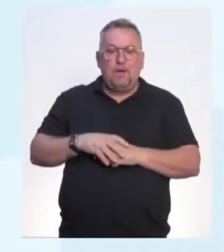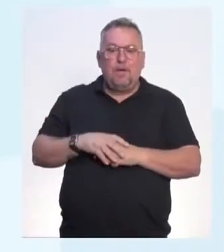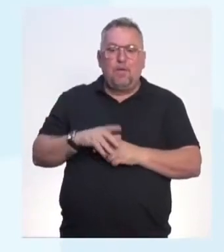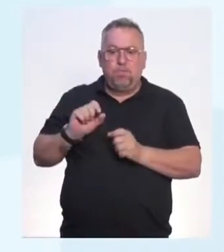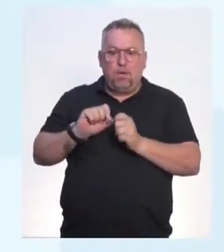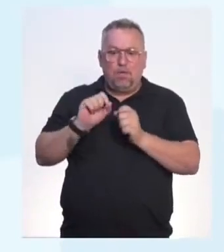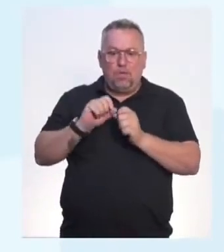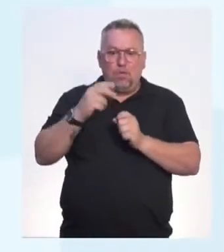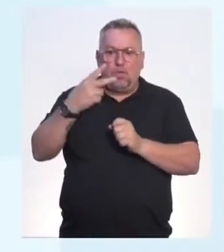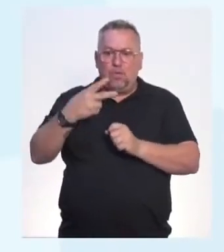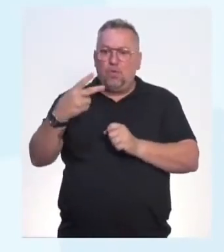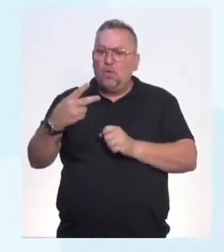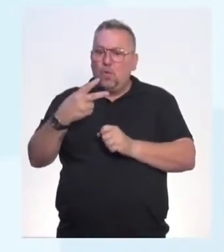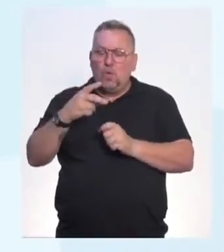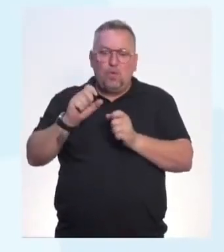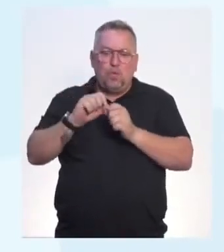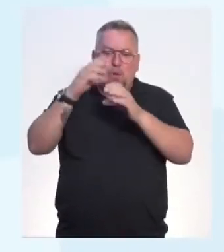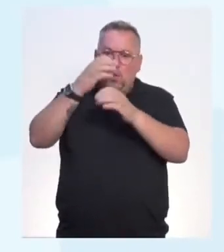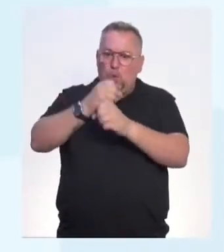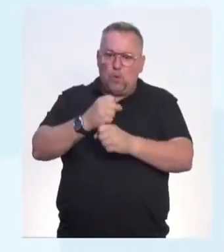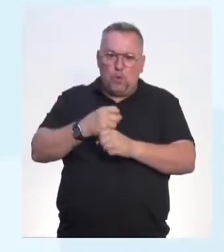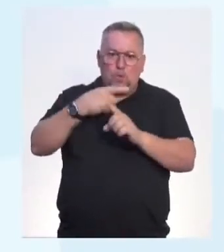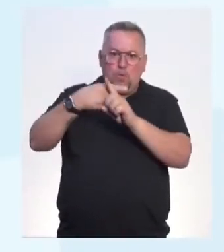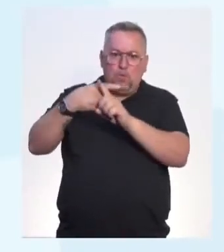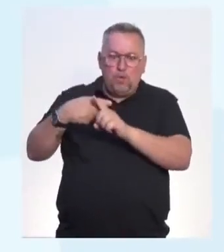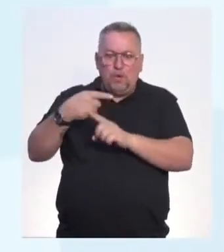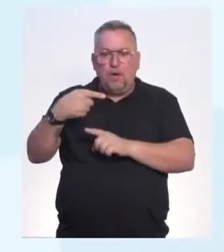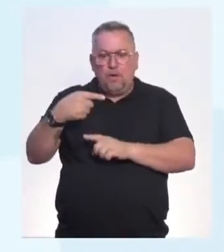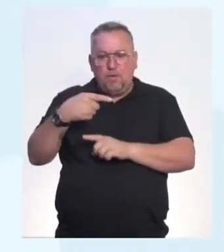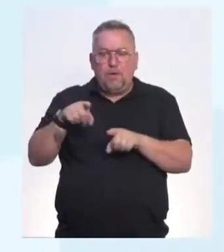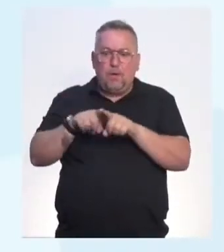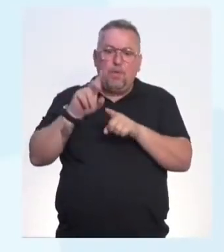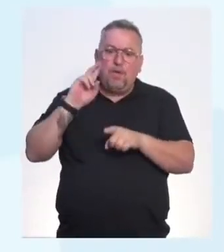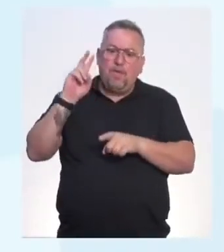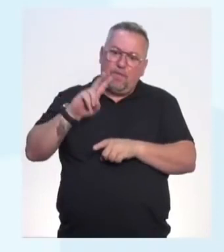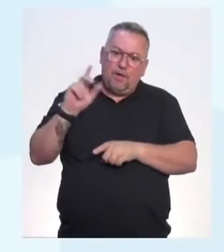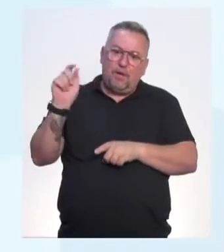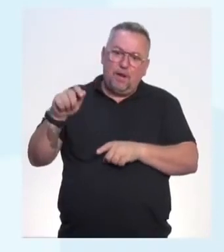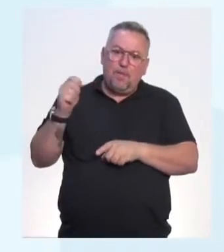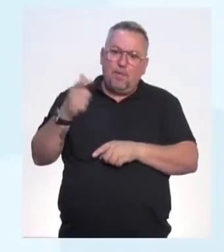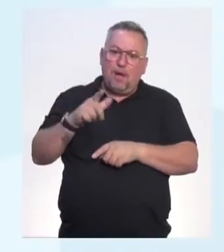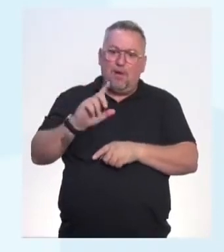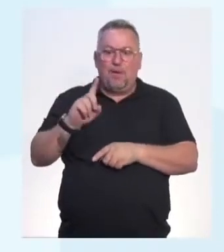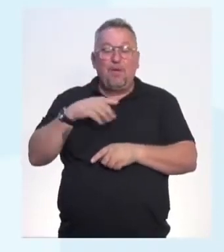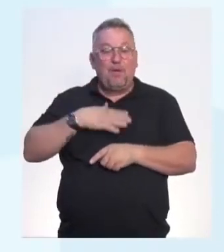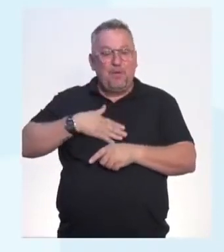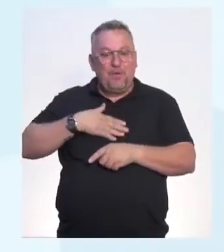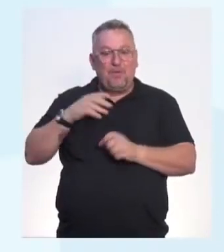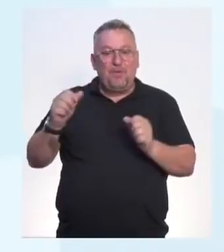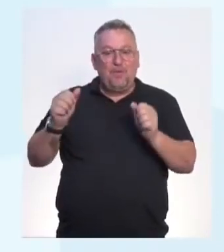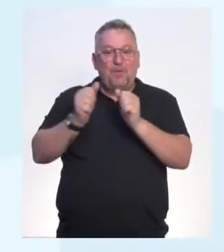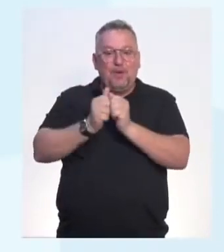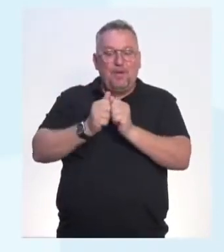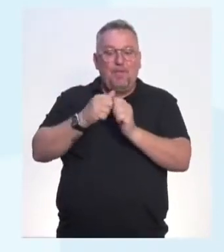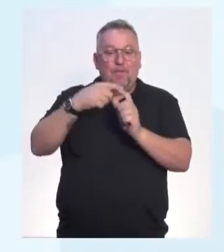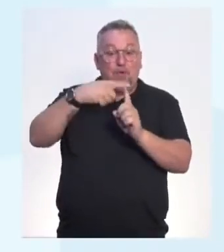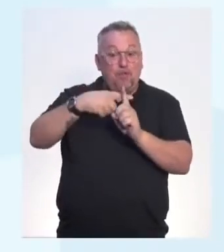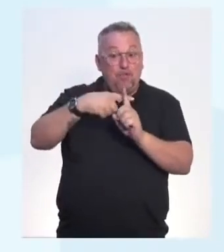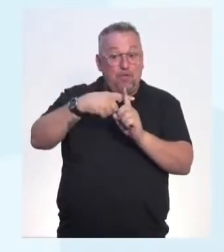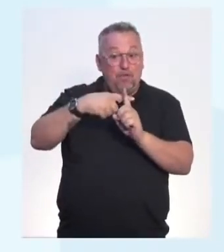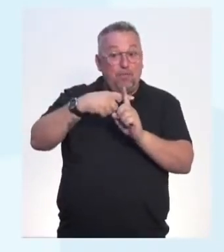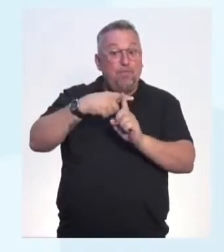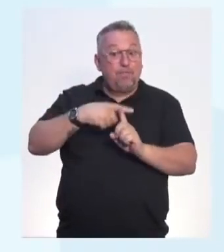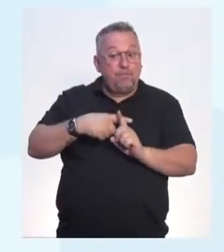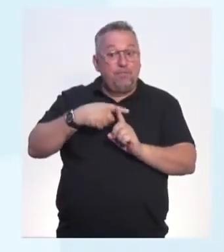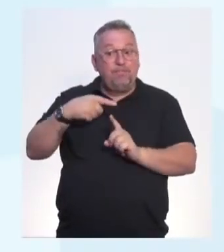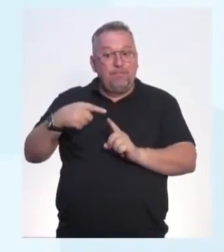pode fazer de 2 em 2, você pode juntar os positivos, juntar os negativos e ver se dá para pagar ou não. Eu gosto de juntar positivos com